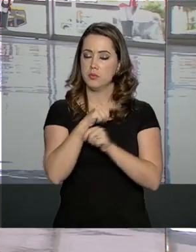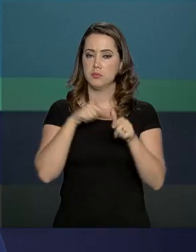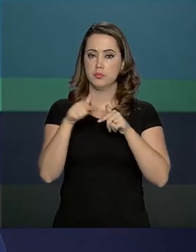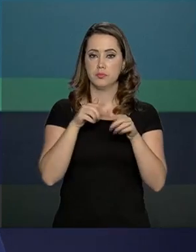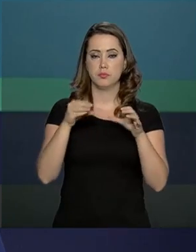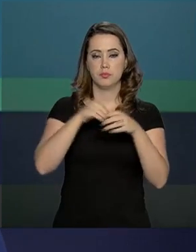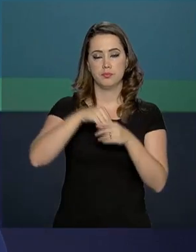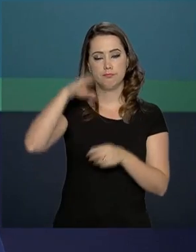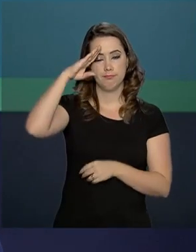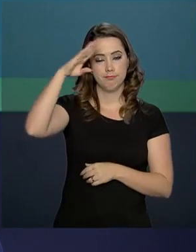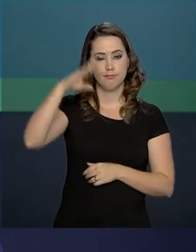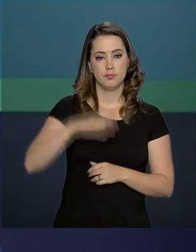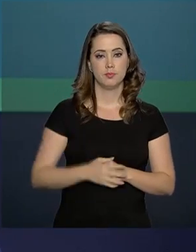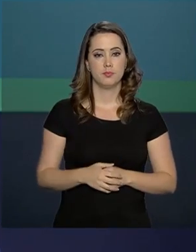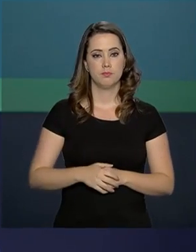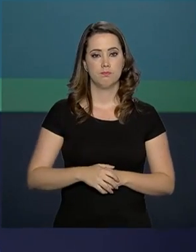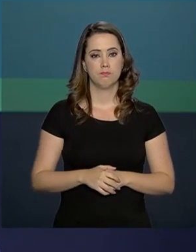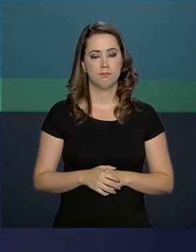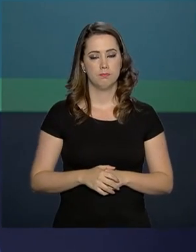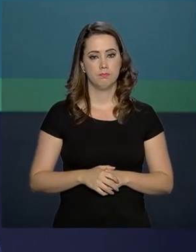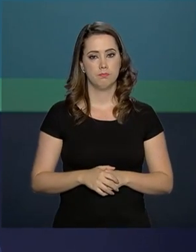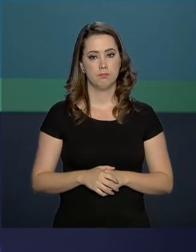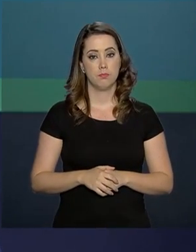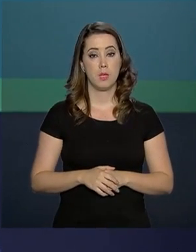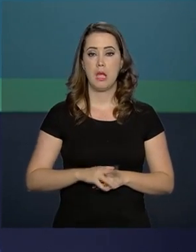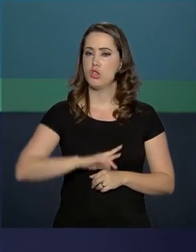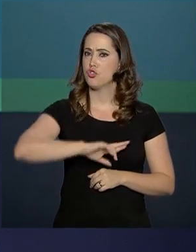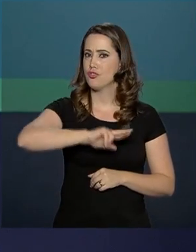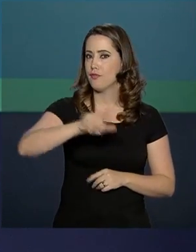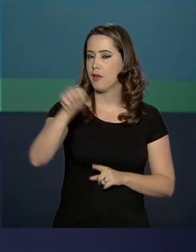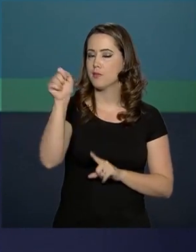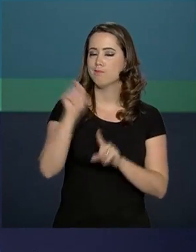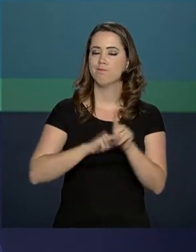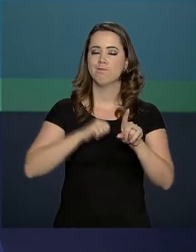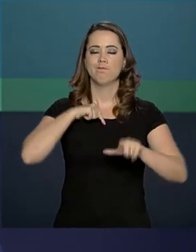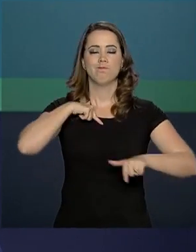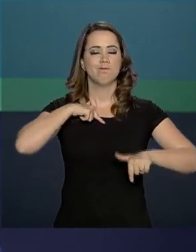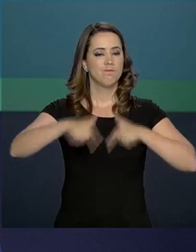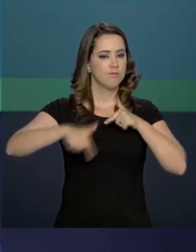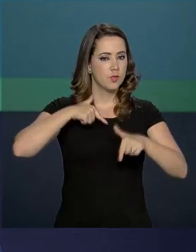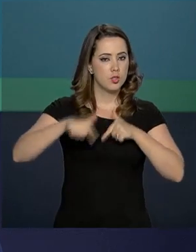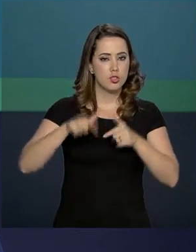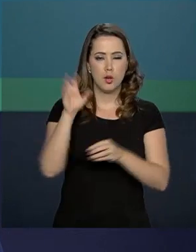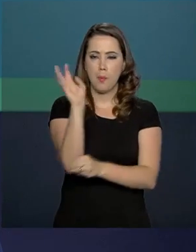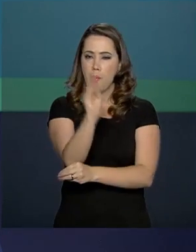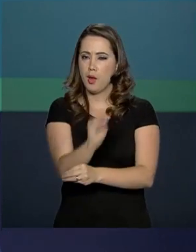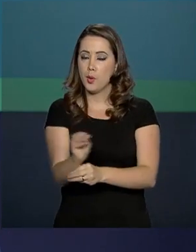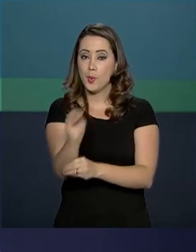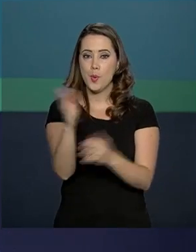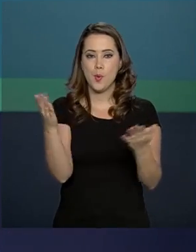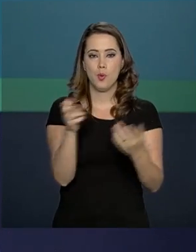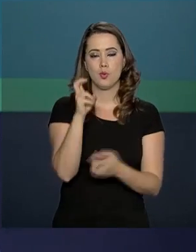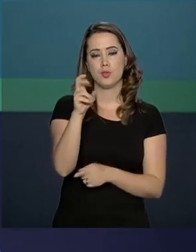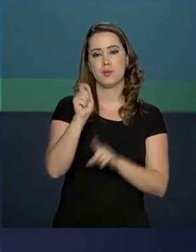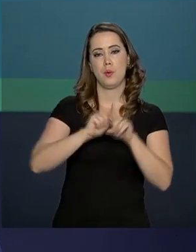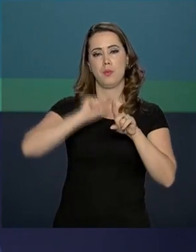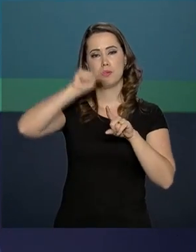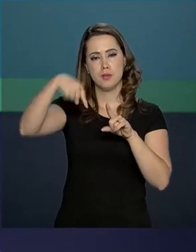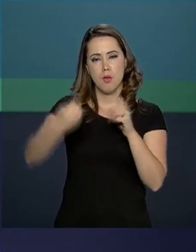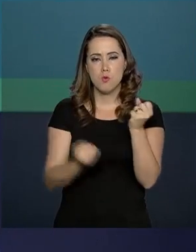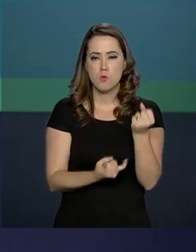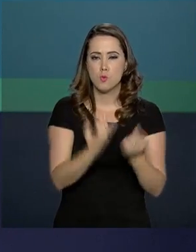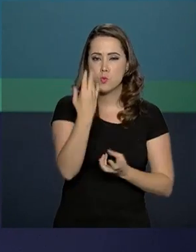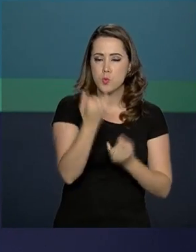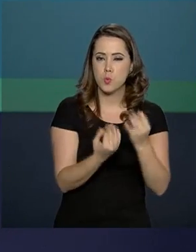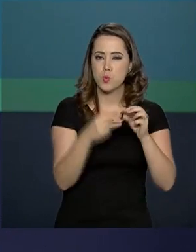Armadas. Foram meses de trabalho e recuperação. E hoje, 5 meses depois do incêndio, o